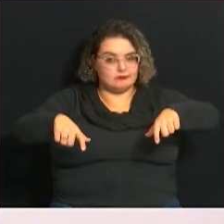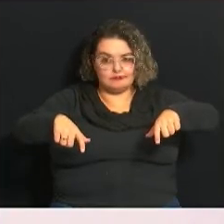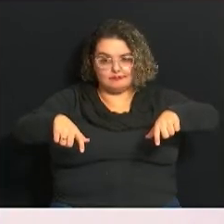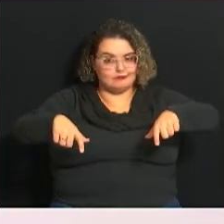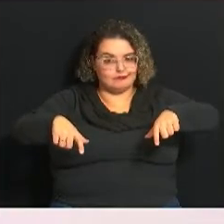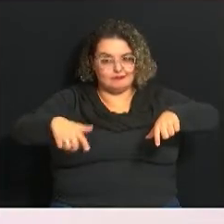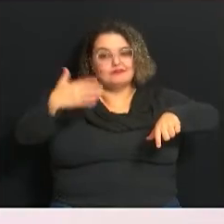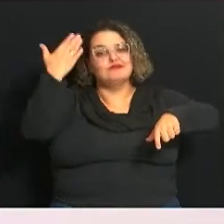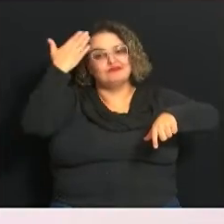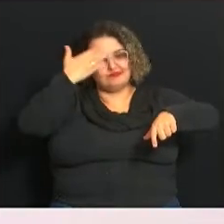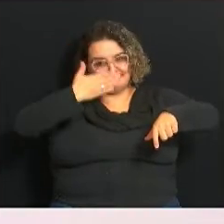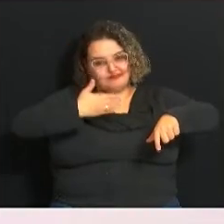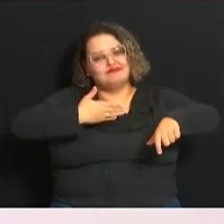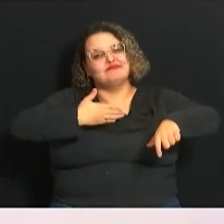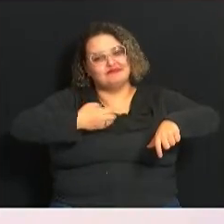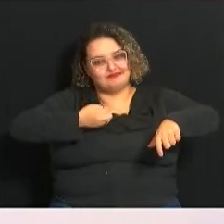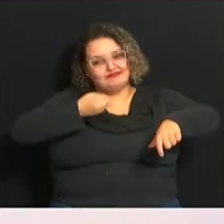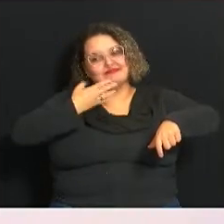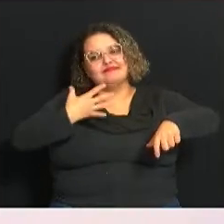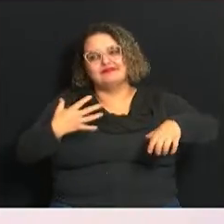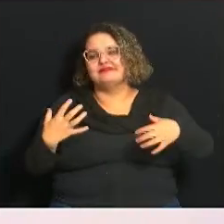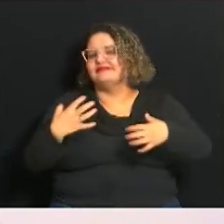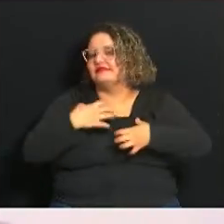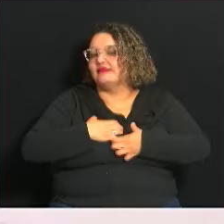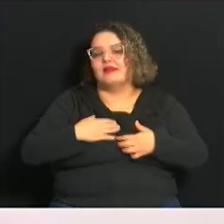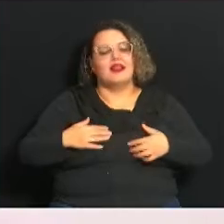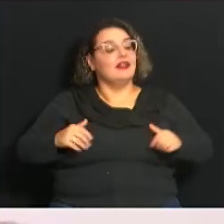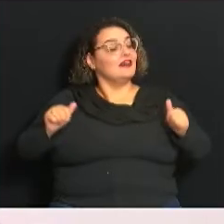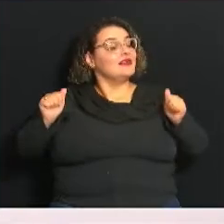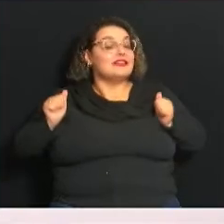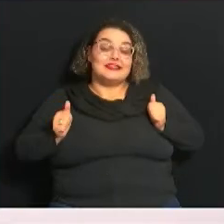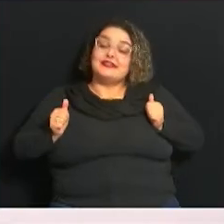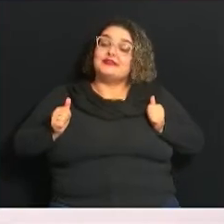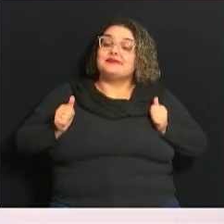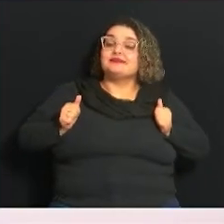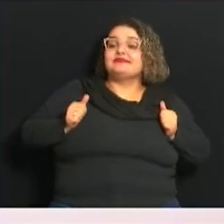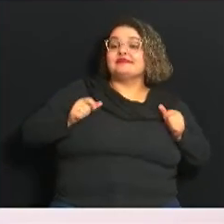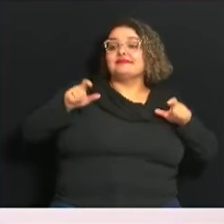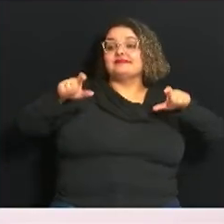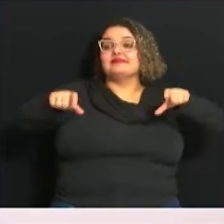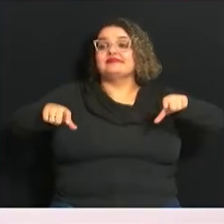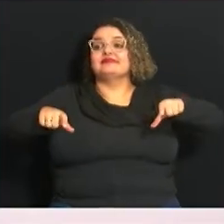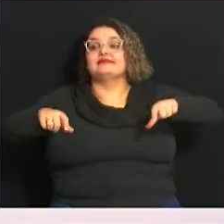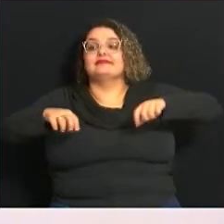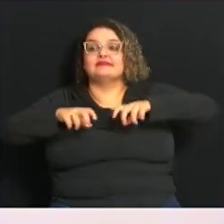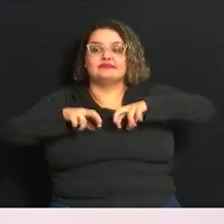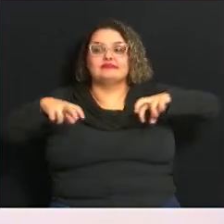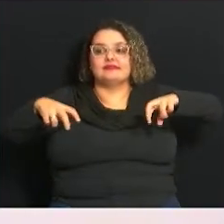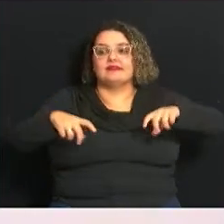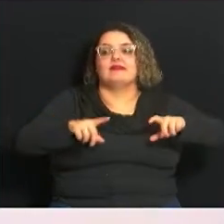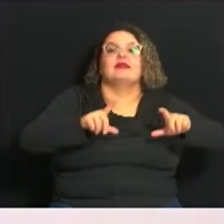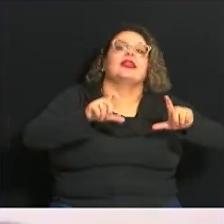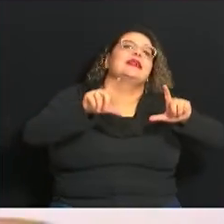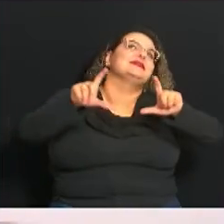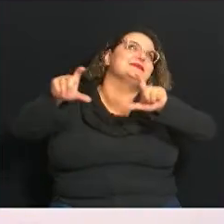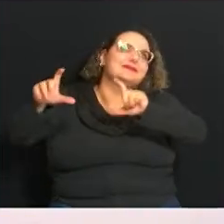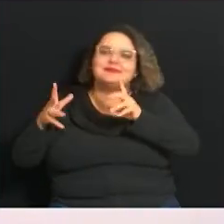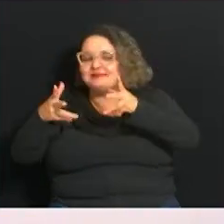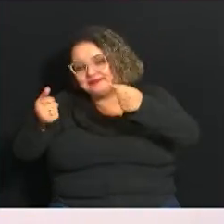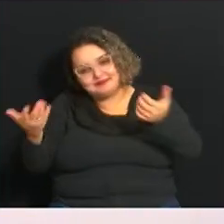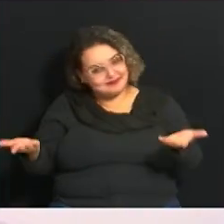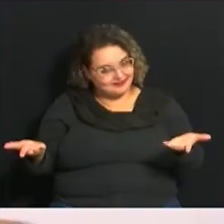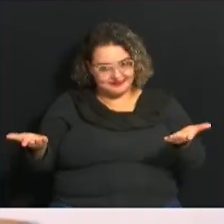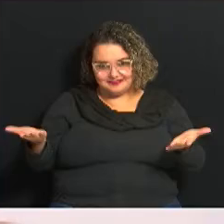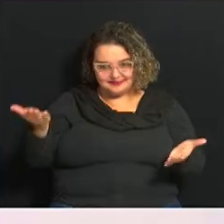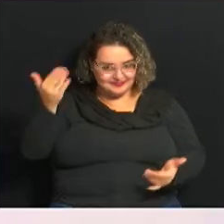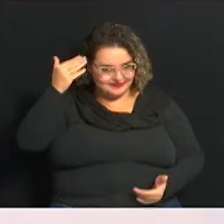que vai ficar bem, se sentiu super em casa, ficou no estádio, entrou lá dentro, foi na arquibancada, tirou foto com todo mundo. Então, assim,